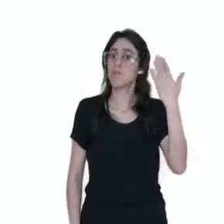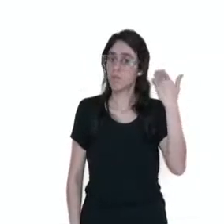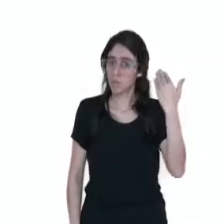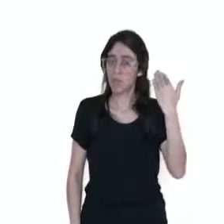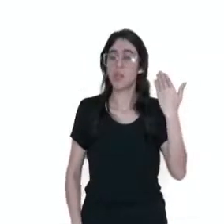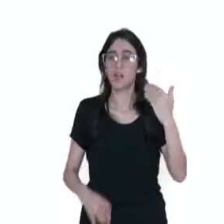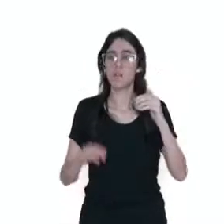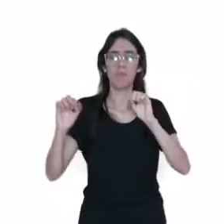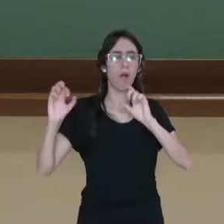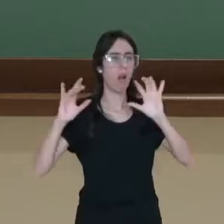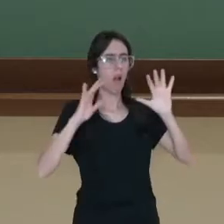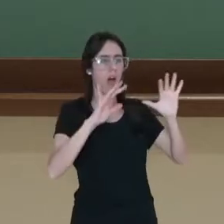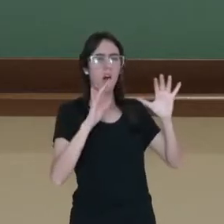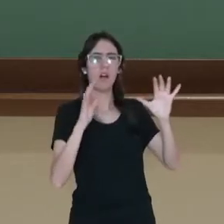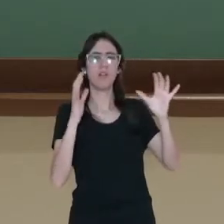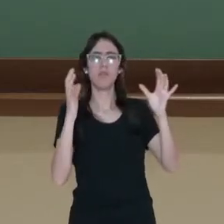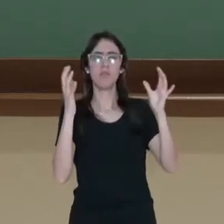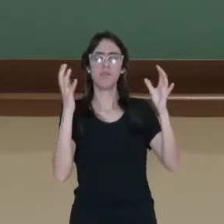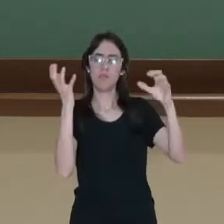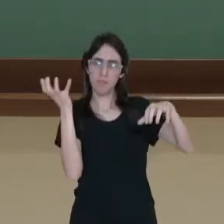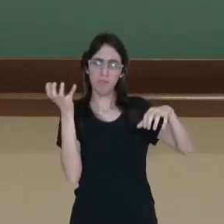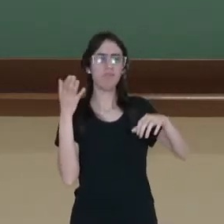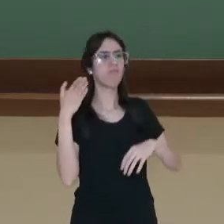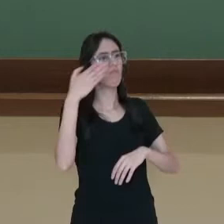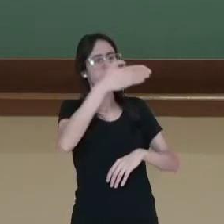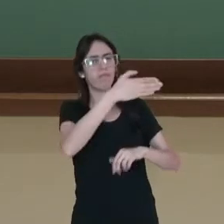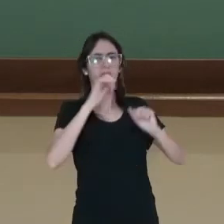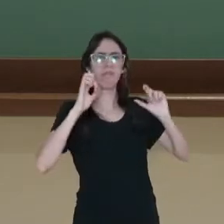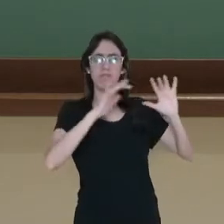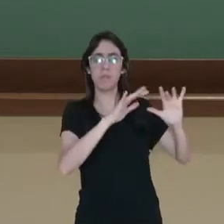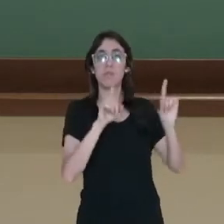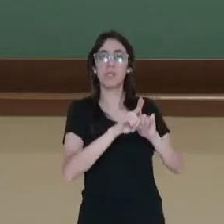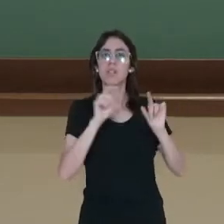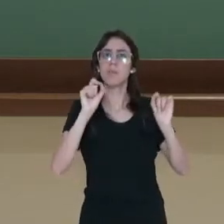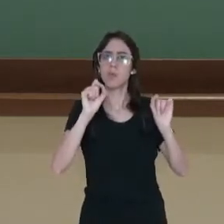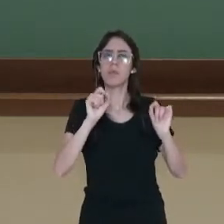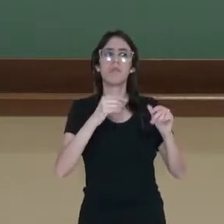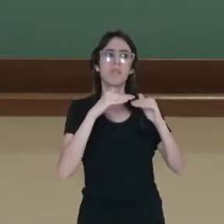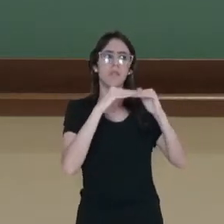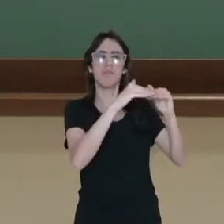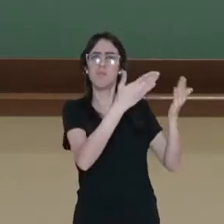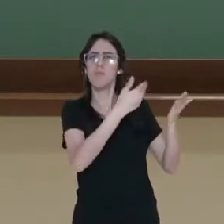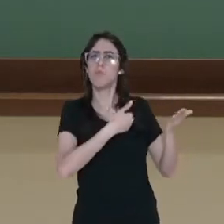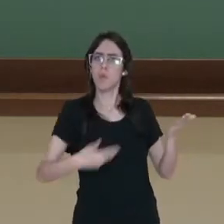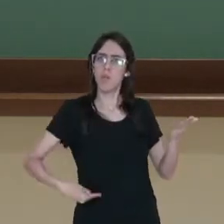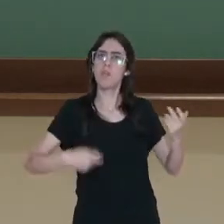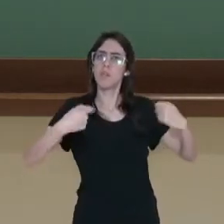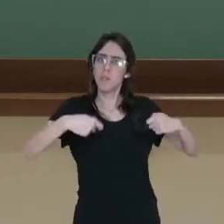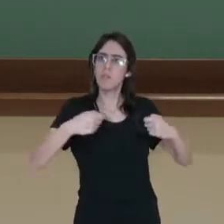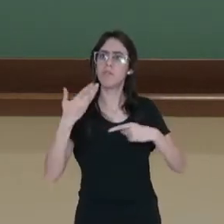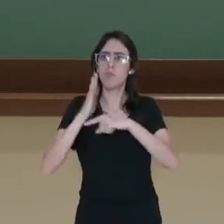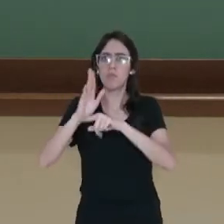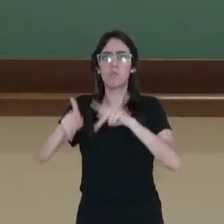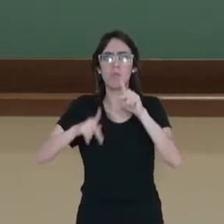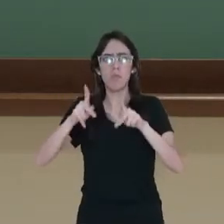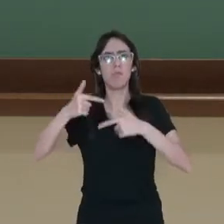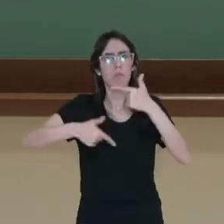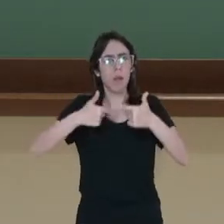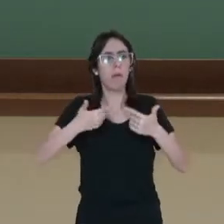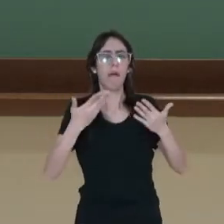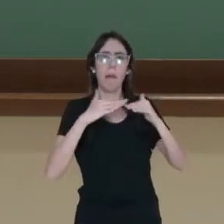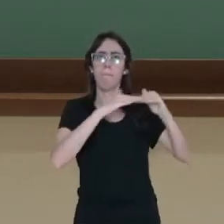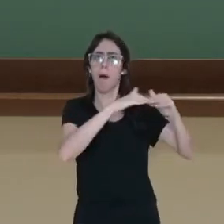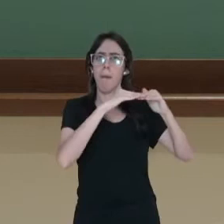Congresso Nacional, entre o meio político, mas também um aumento de pressão popular nas ruas. A popularidade do